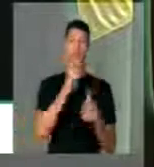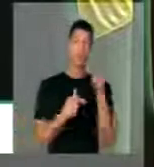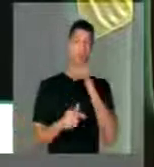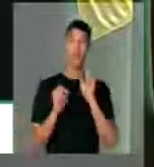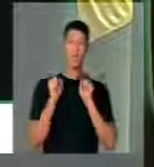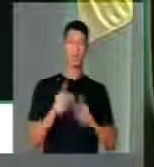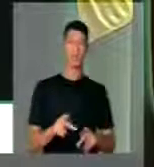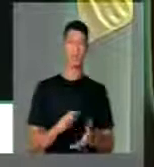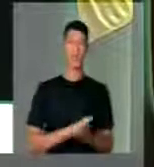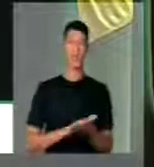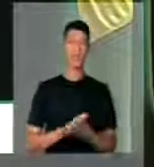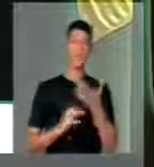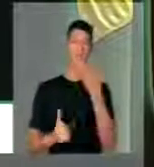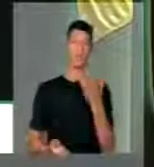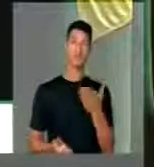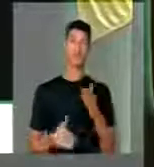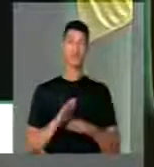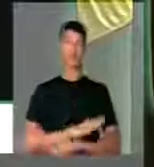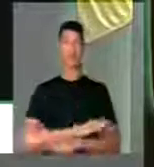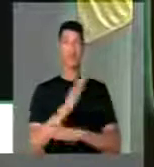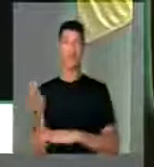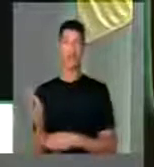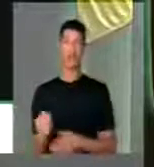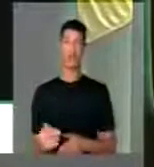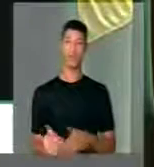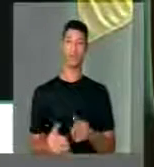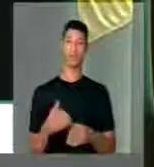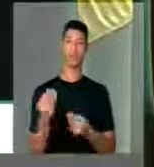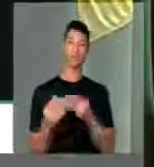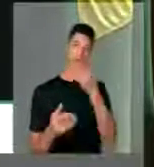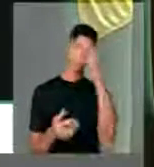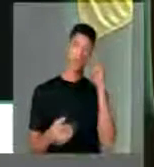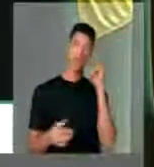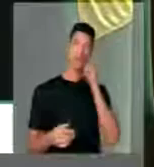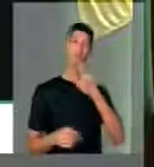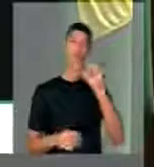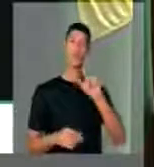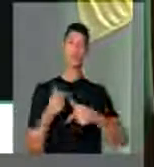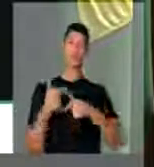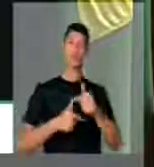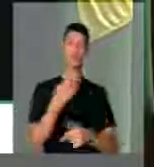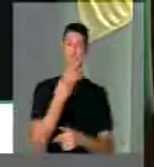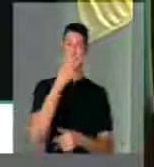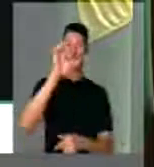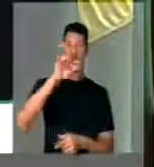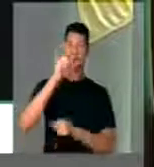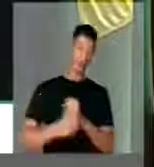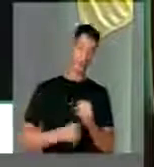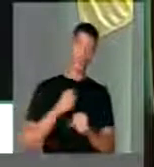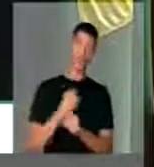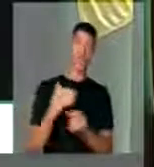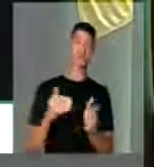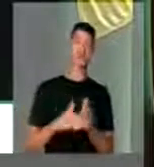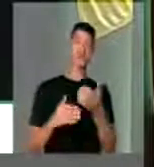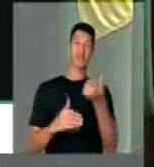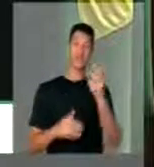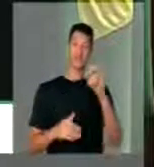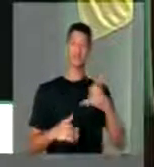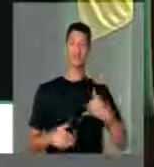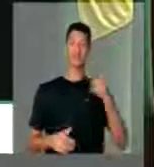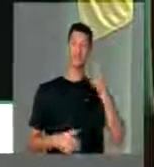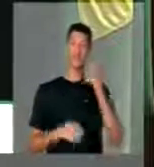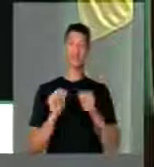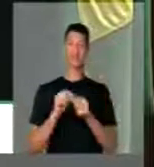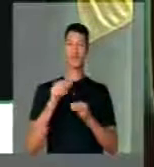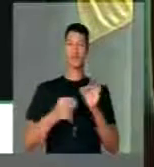conseguirão se aposentar de forma integral. E muitos poucos conseguirão trabalhar 49 anos até os 65 anos para